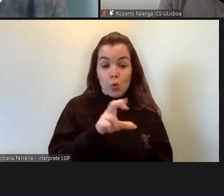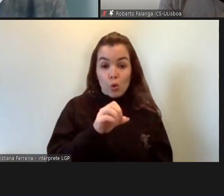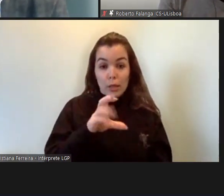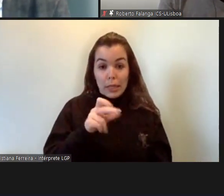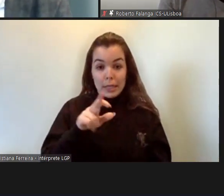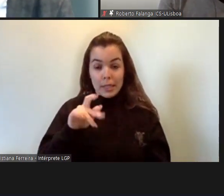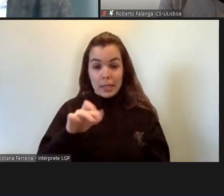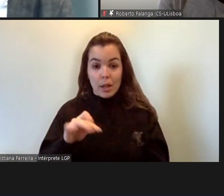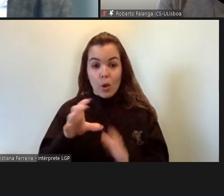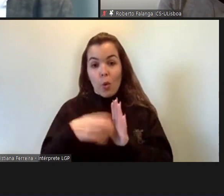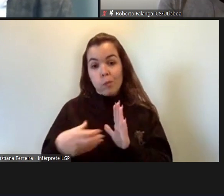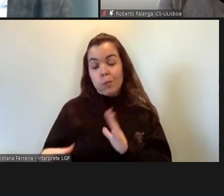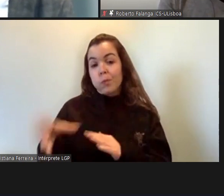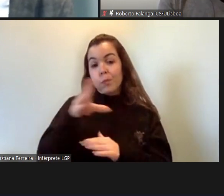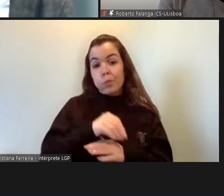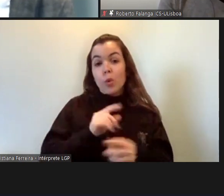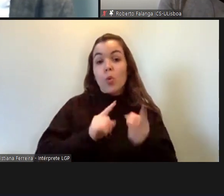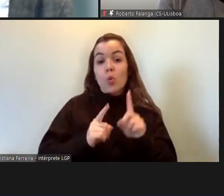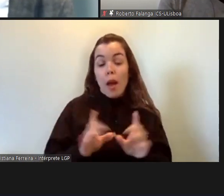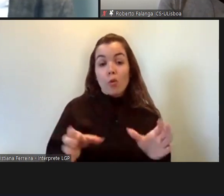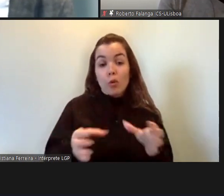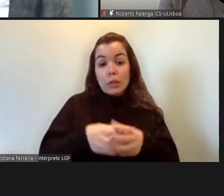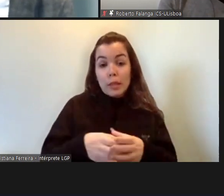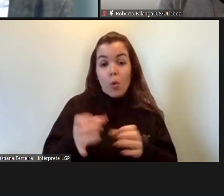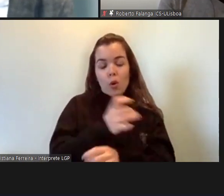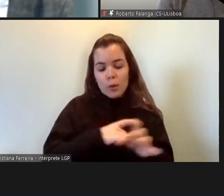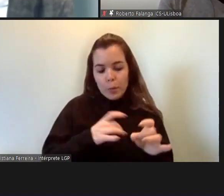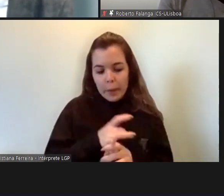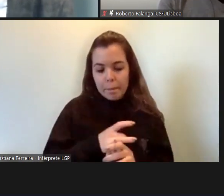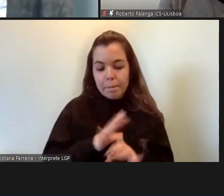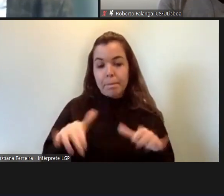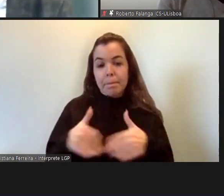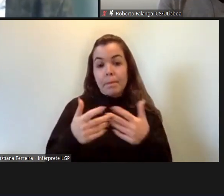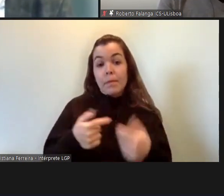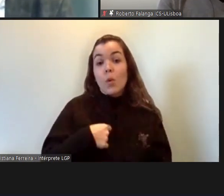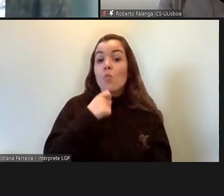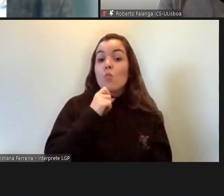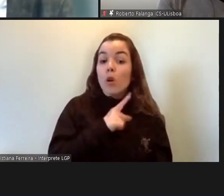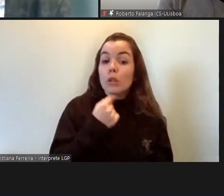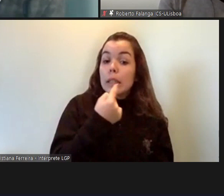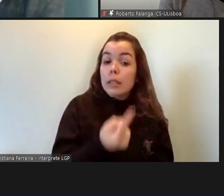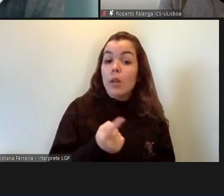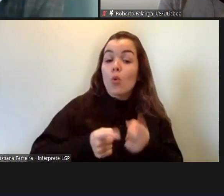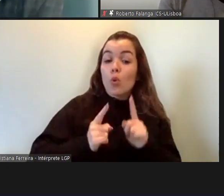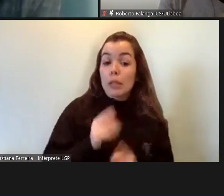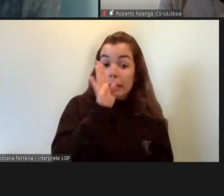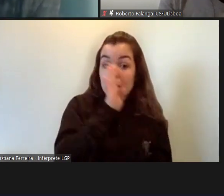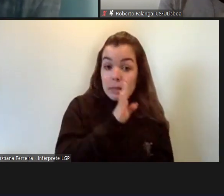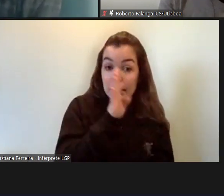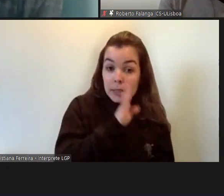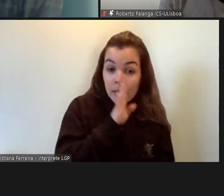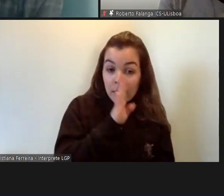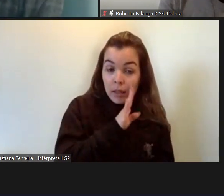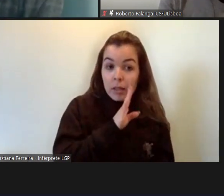União Europeia, que se chama a Comissão Europeia. Portanto, o que eu posso dizer é que se na